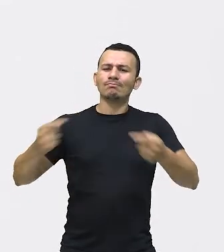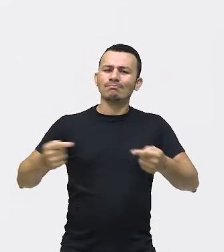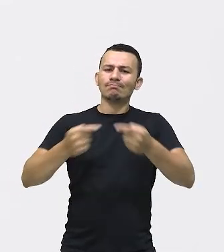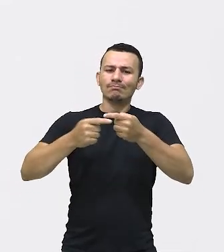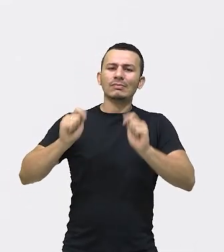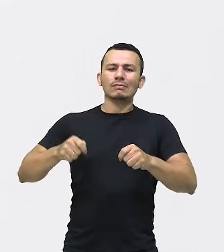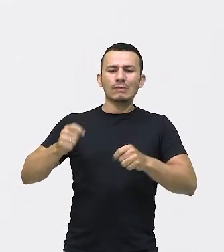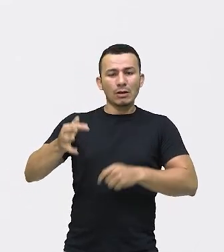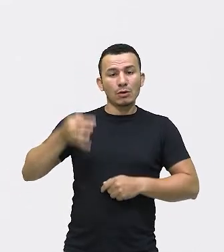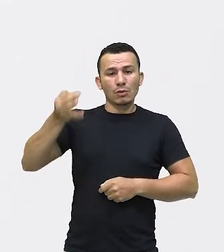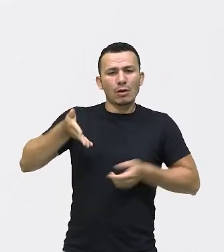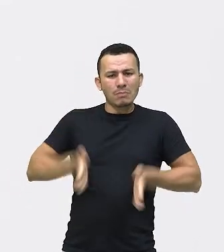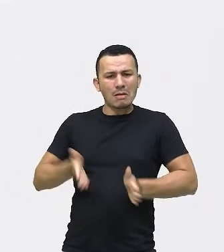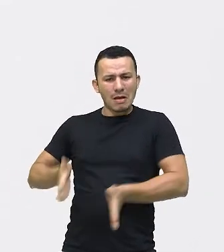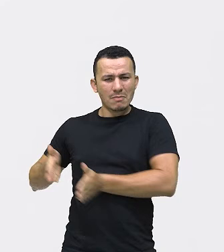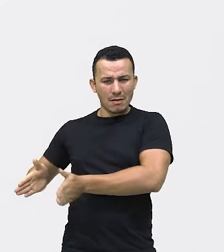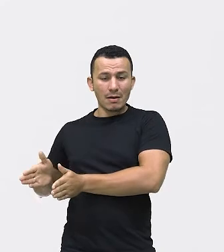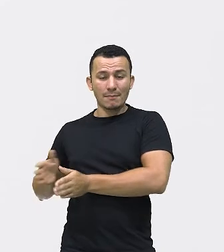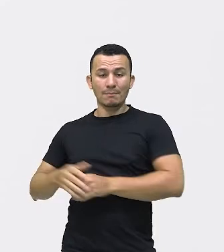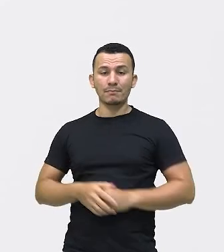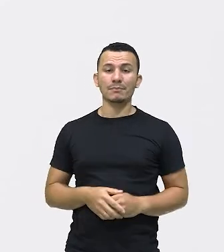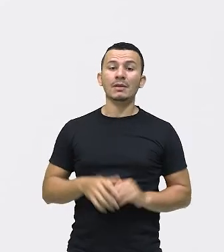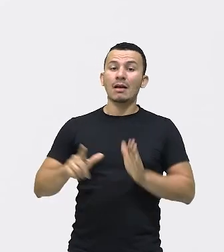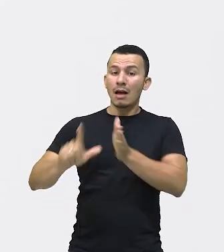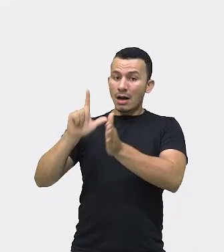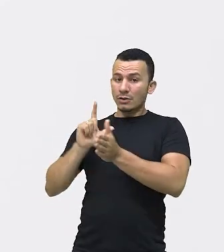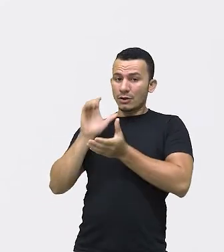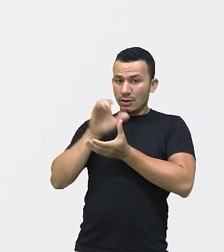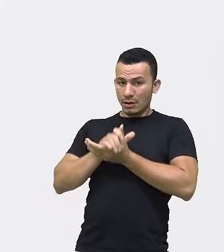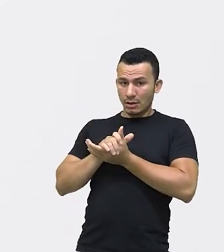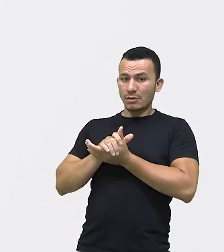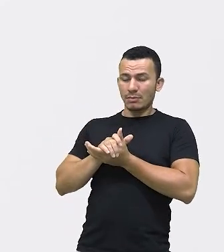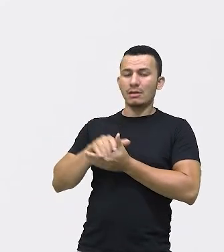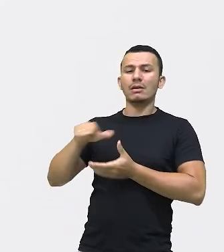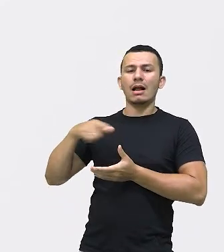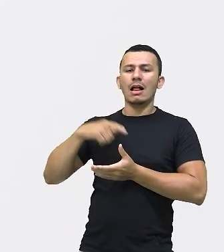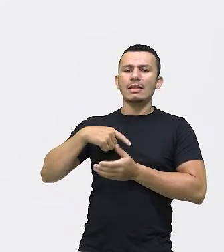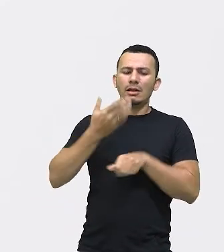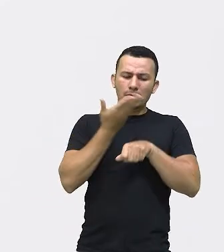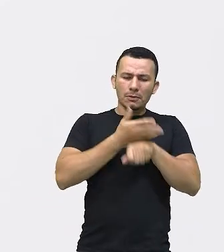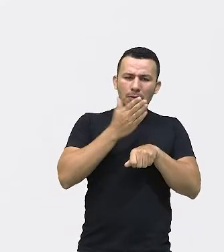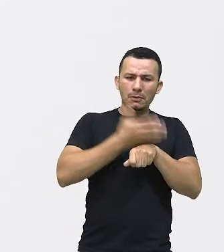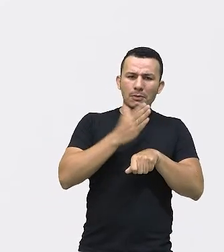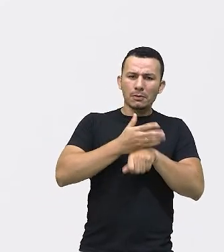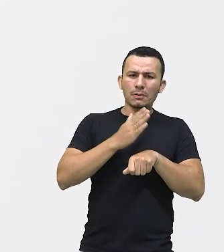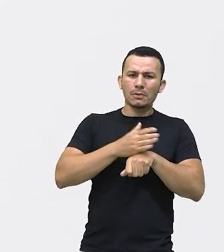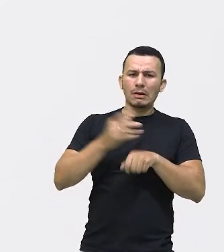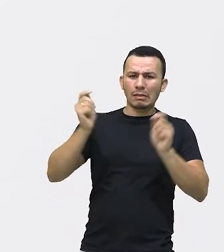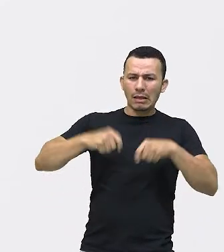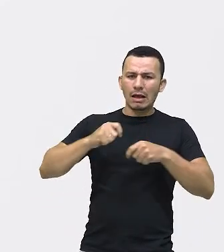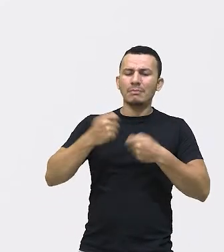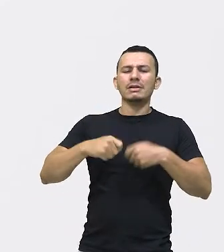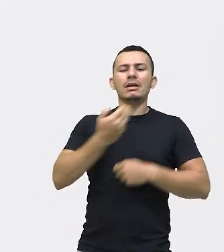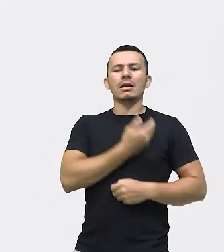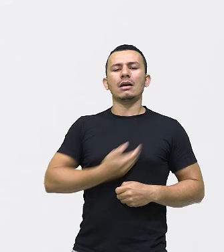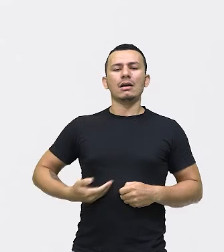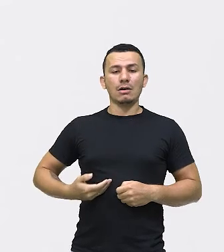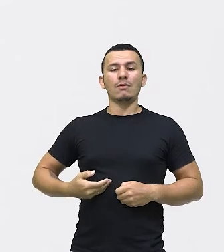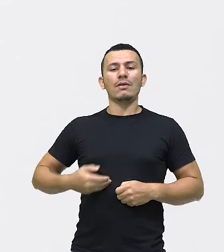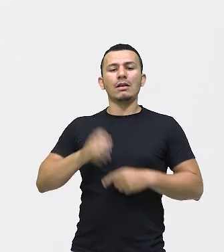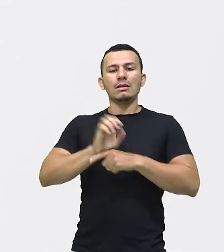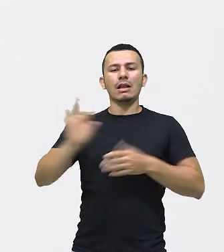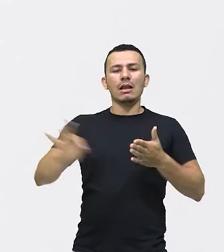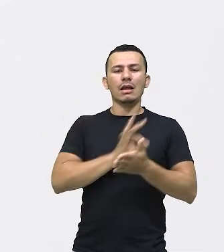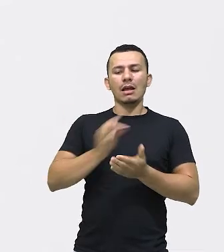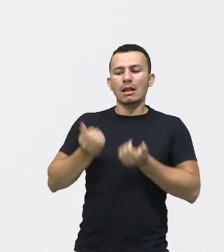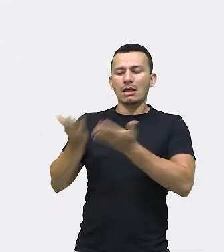sadias. Dessa forma, as mulheres, antes de se casarem, passavam também por um teste para receber a autorização do Estado. Assim,